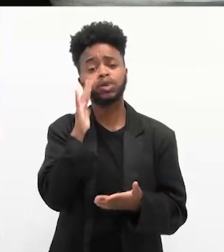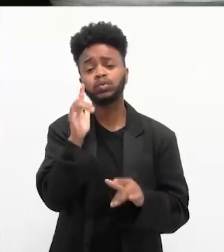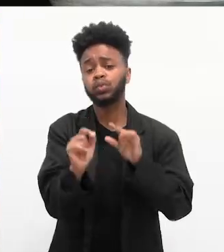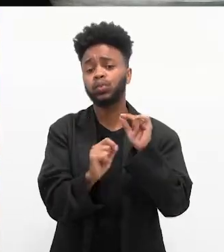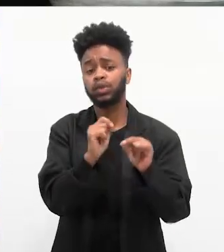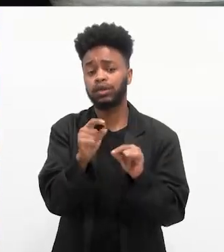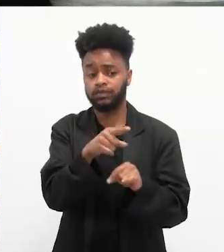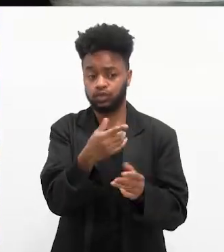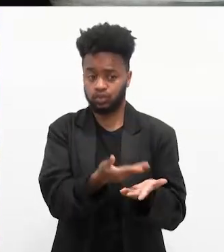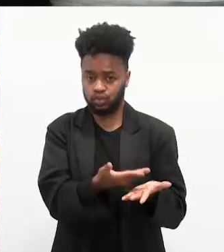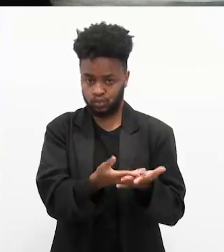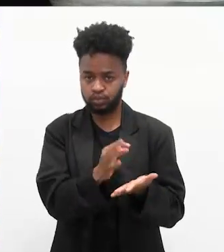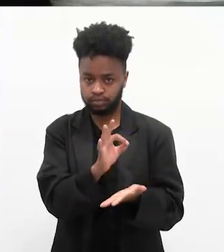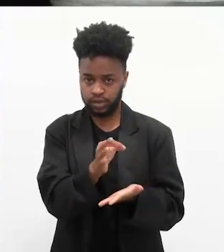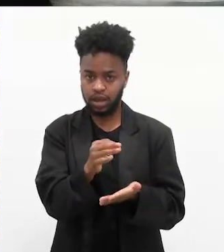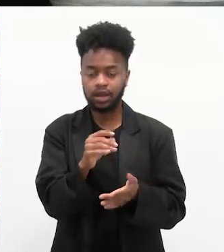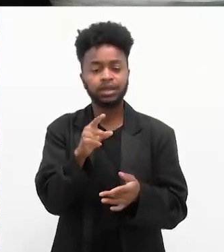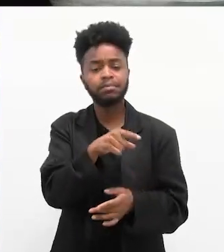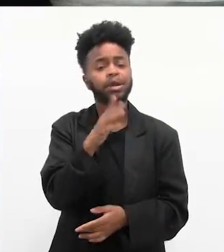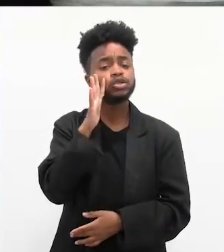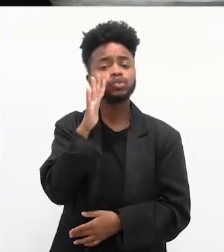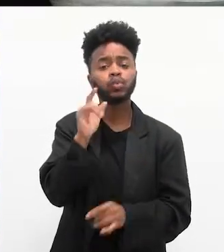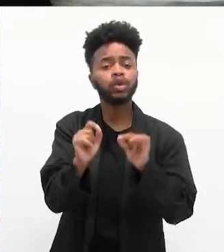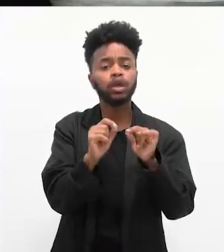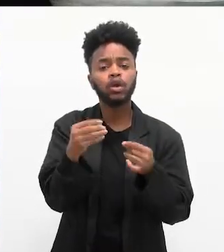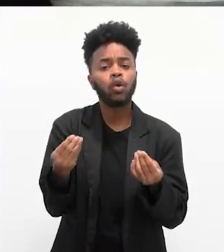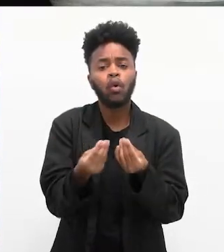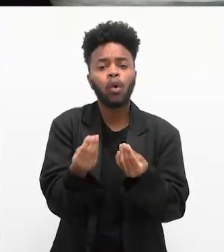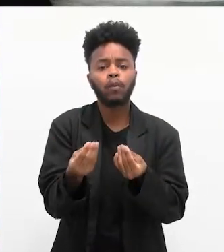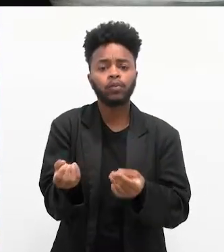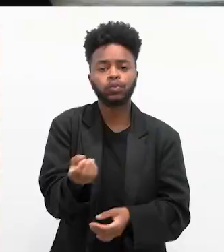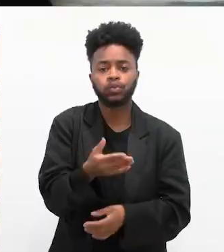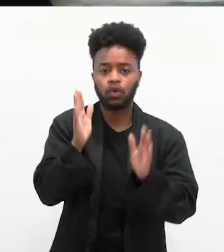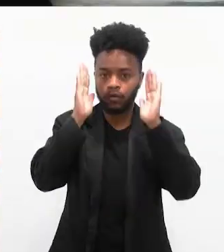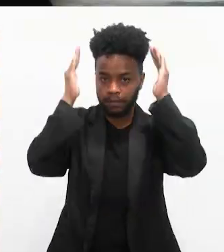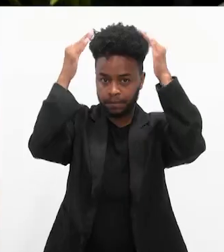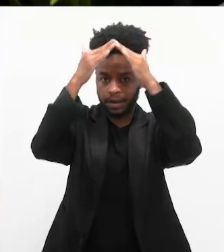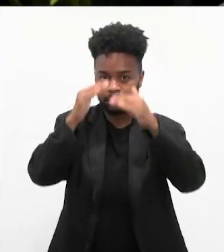o que você espera enquanto seminarista desse novo